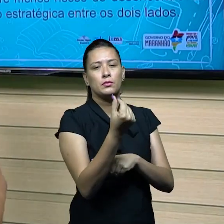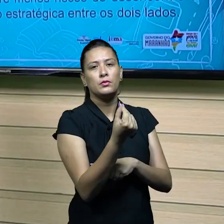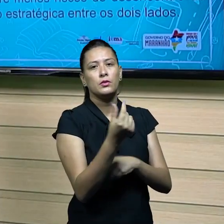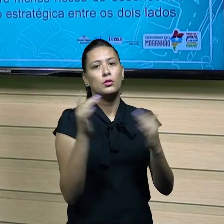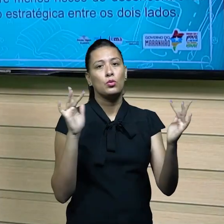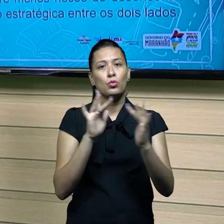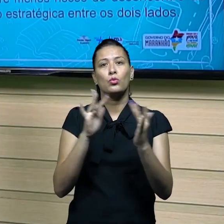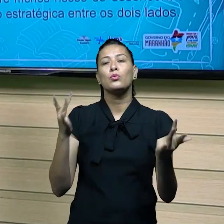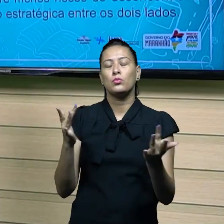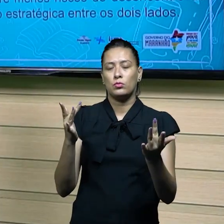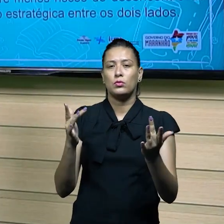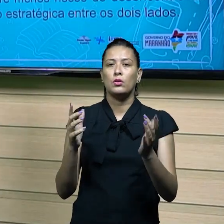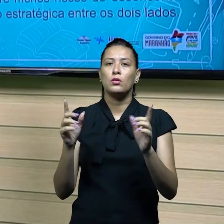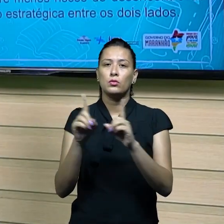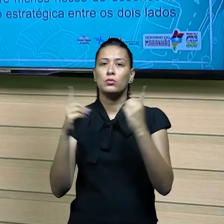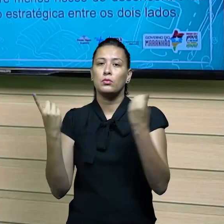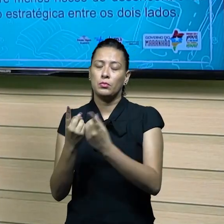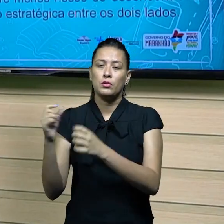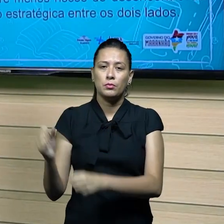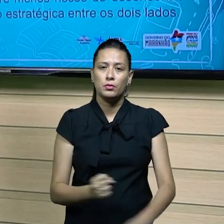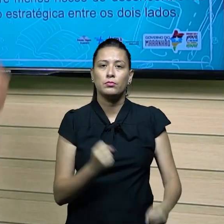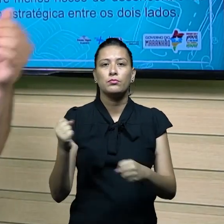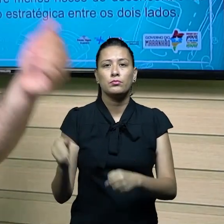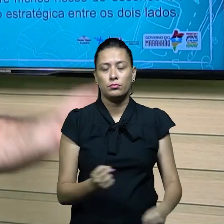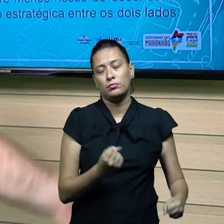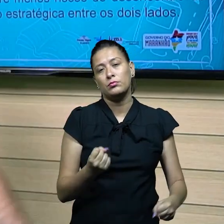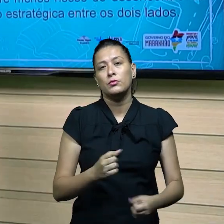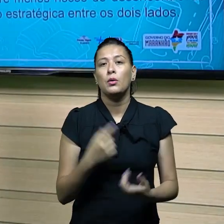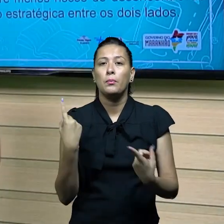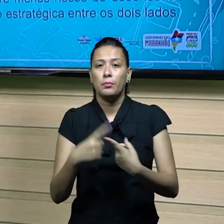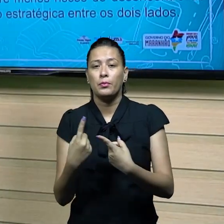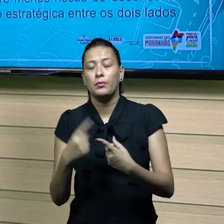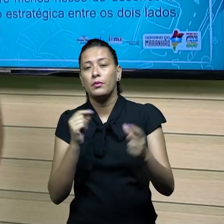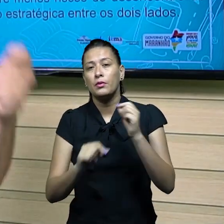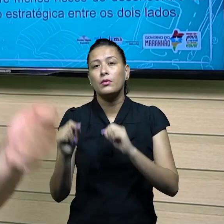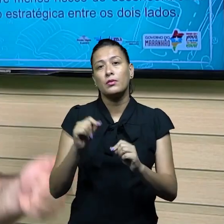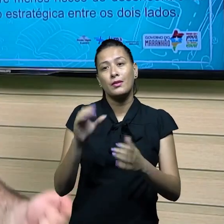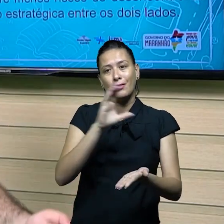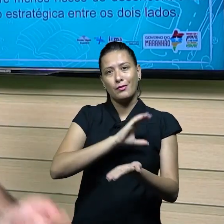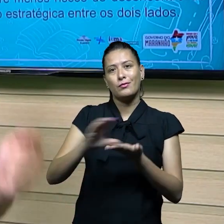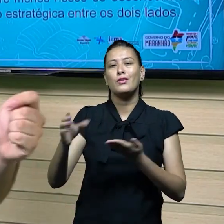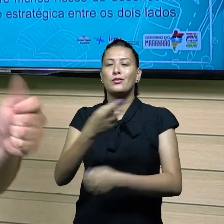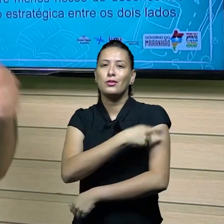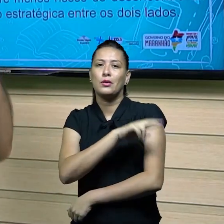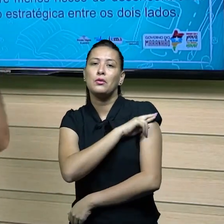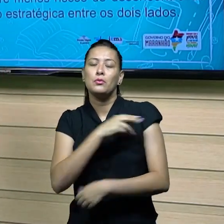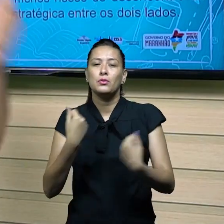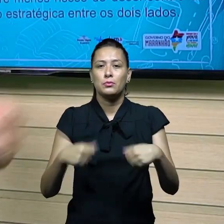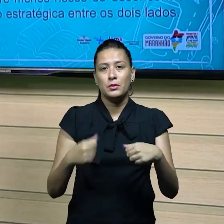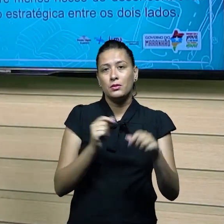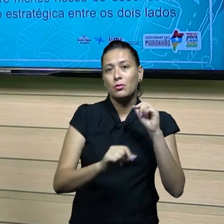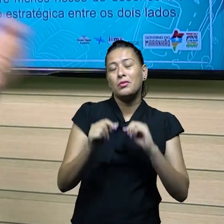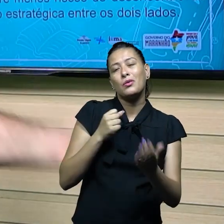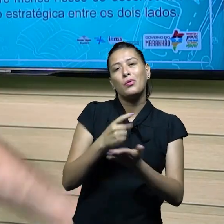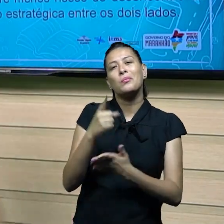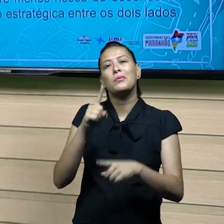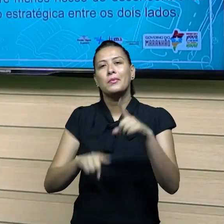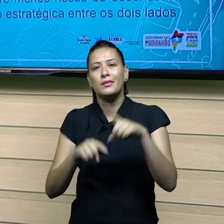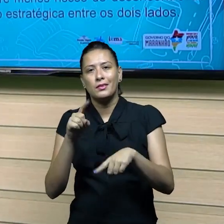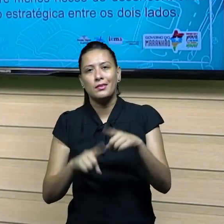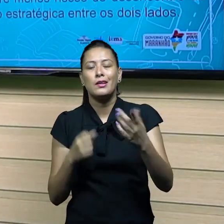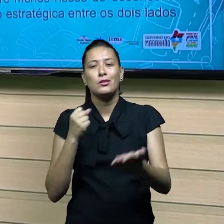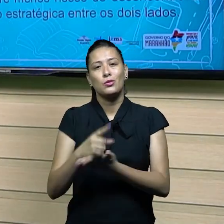setor dos serviços gerais, com a parte operacional. Por quê? Porque ele vai investir recursos, tem que fazer compra de materiais, tem que fazer compra de fardamentos para